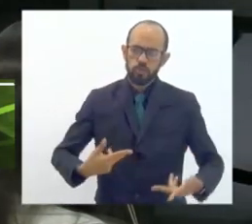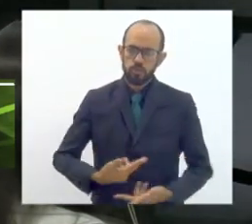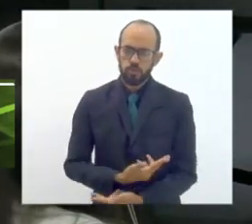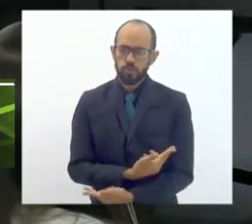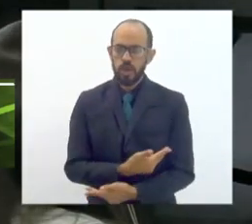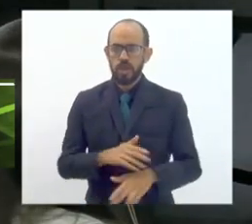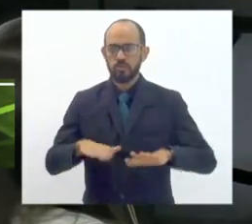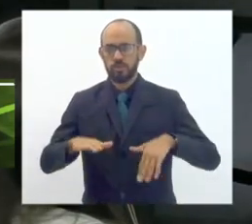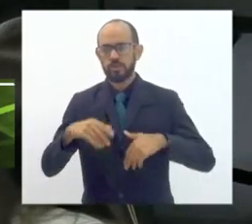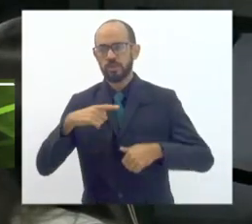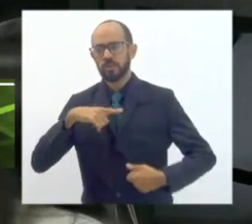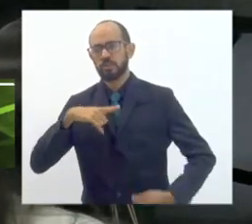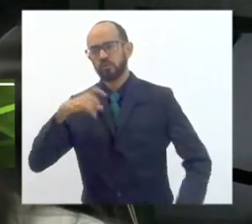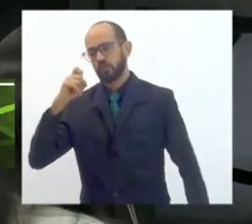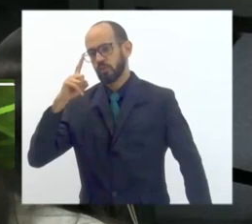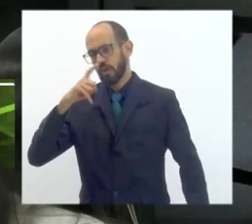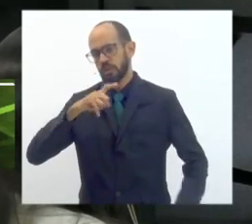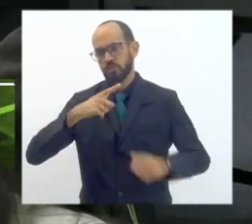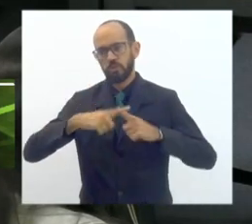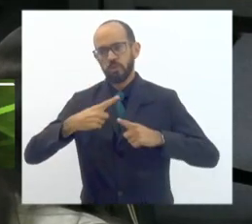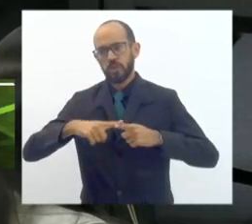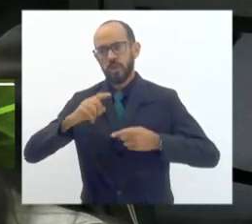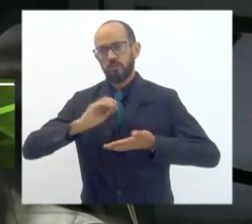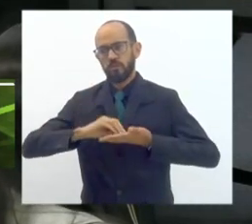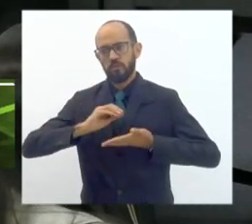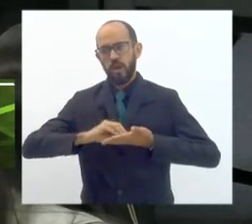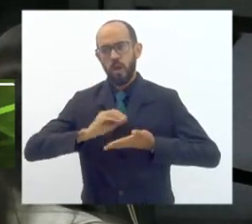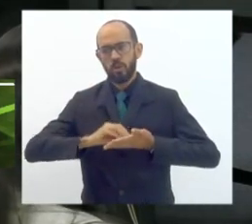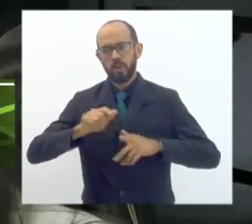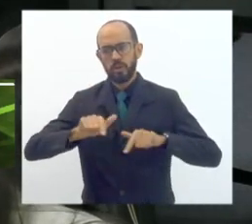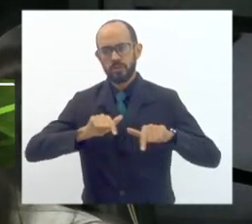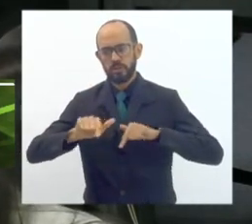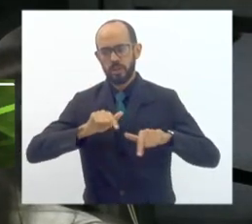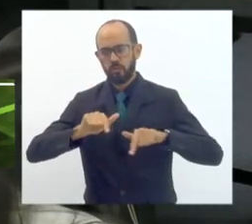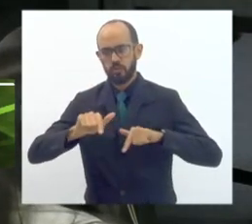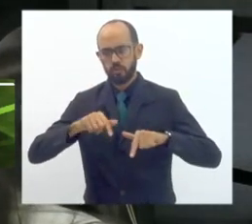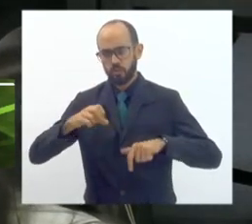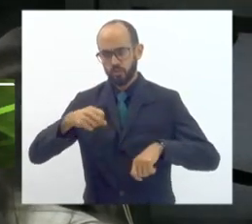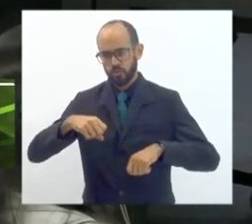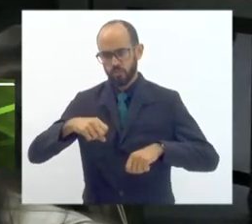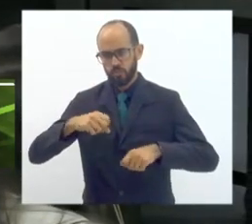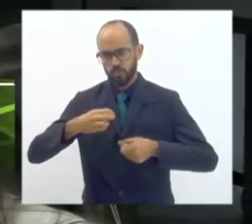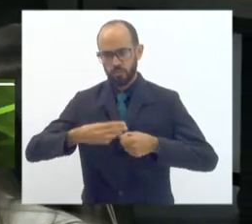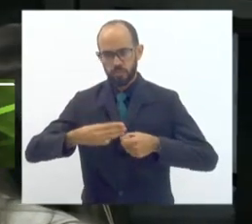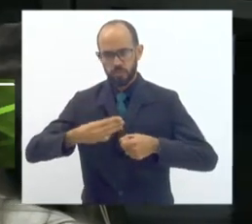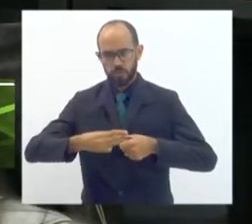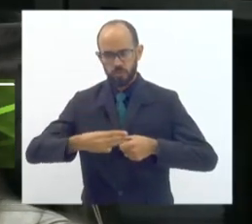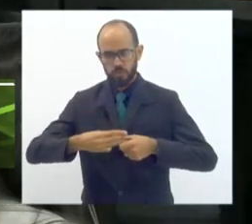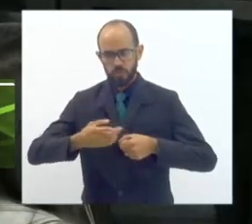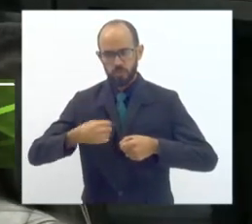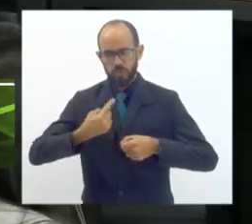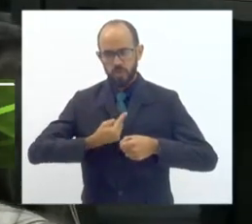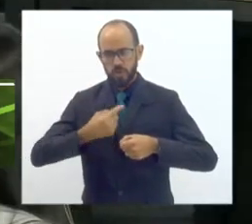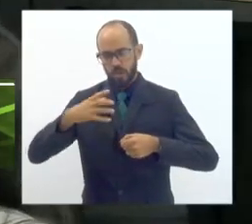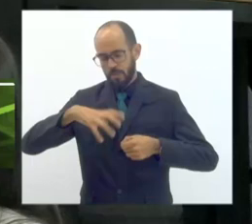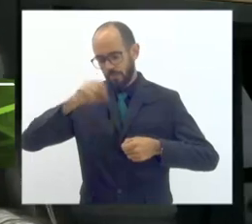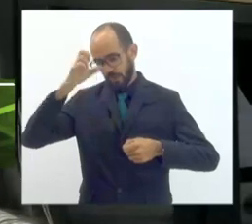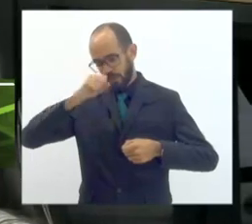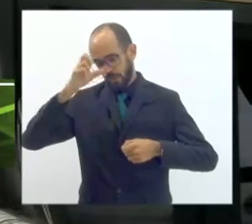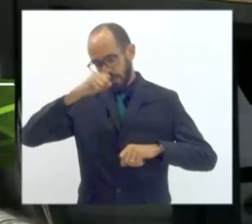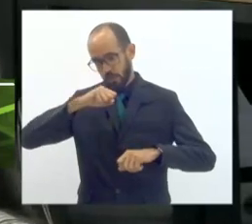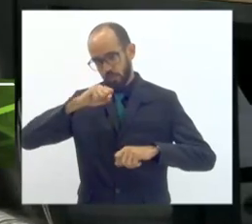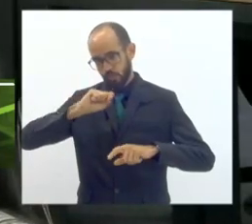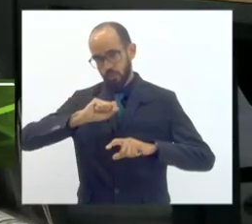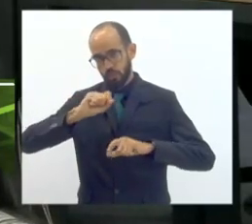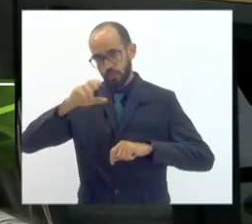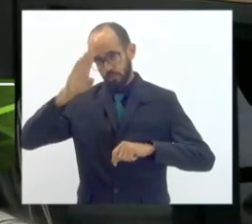tem muita dificuldade porque não tem aquele prestador, não tem aquele serviço no seu município. Nós, aprendendo um pouco,